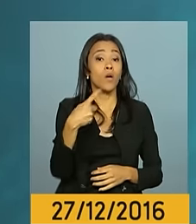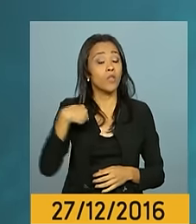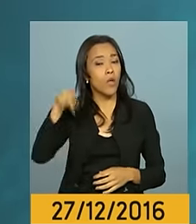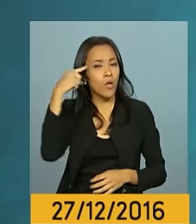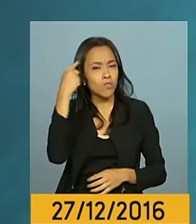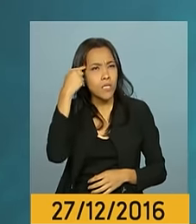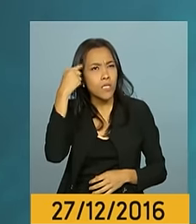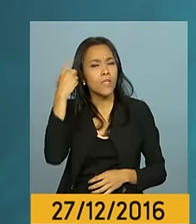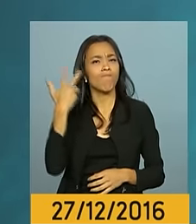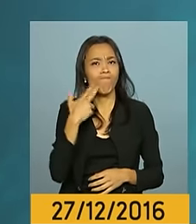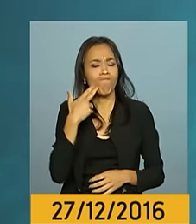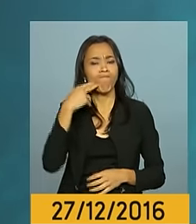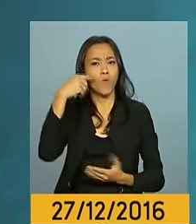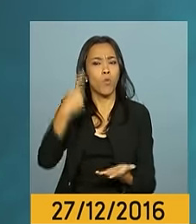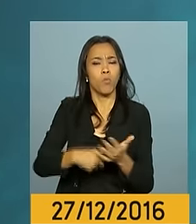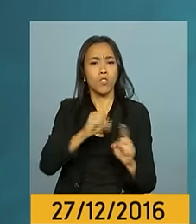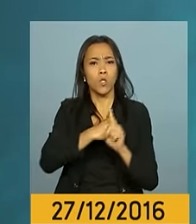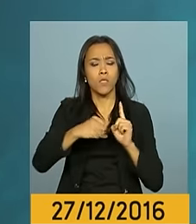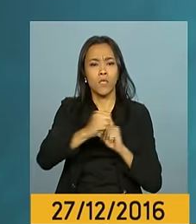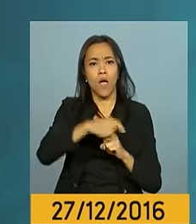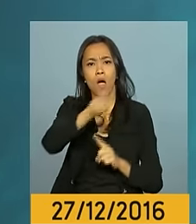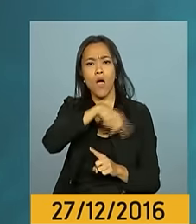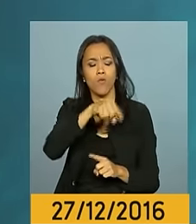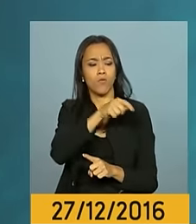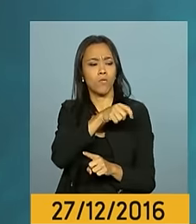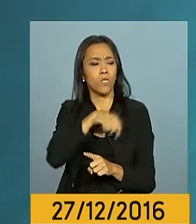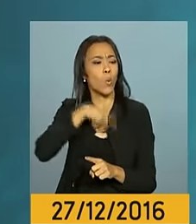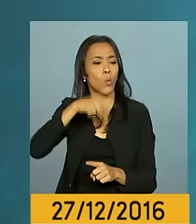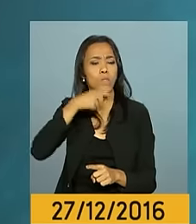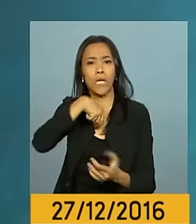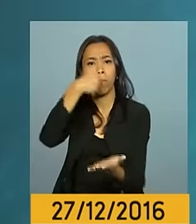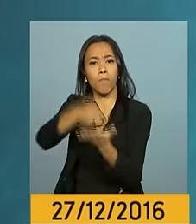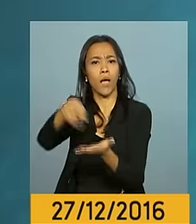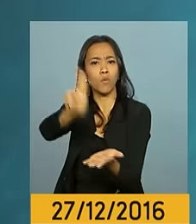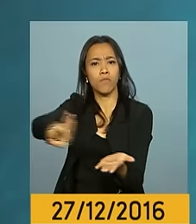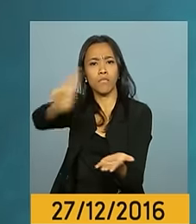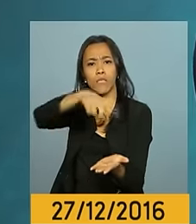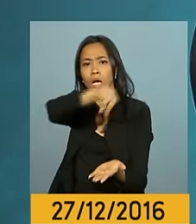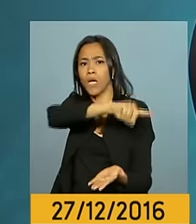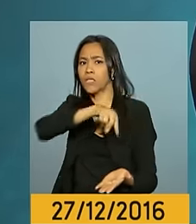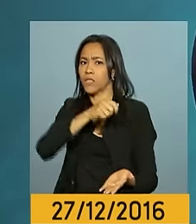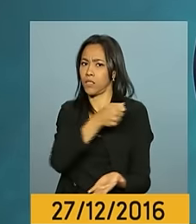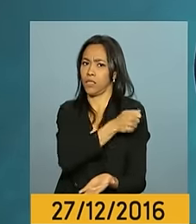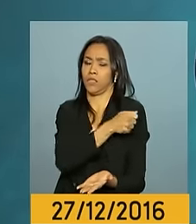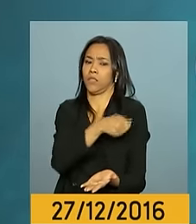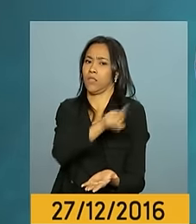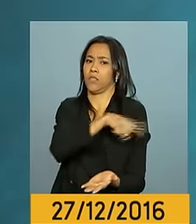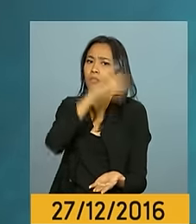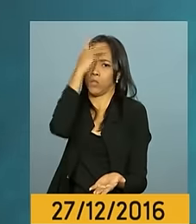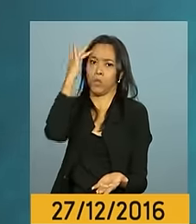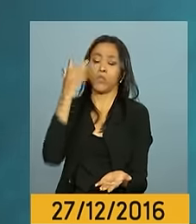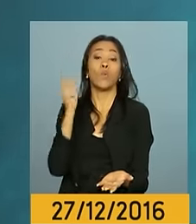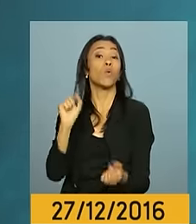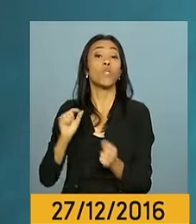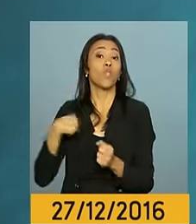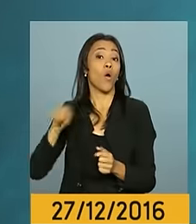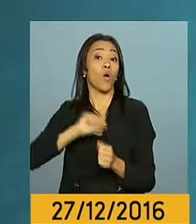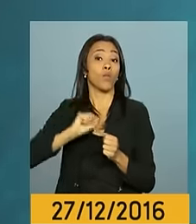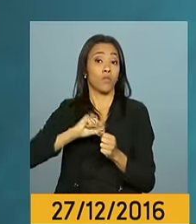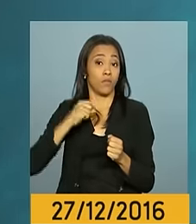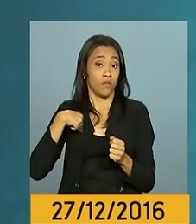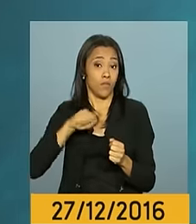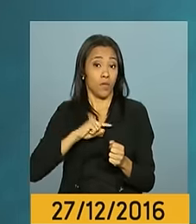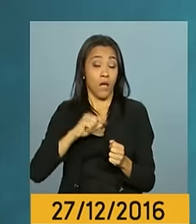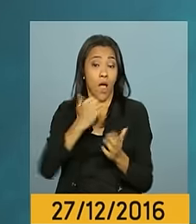social nos estudantes que não conseguem pagar a universidade o que que nós fizemos esses poucos meses aumentamos